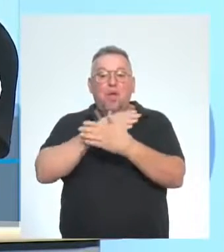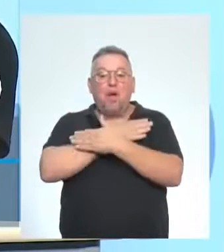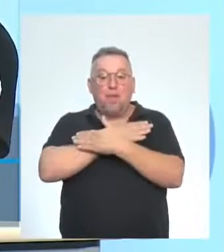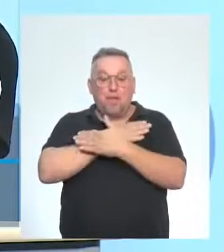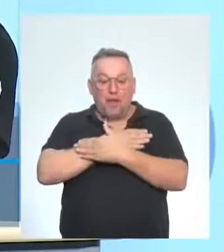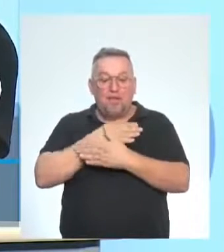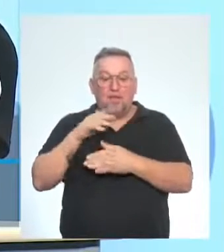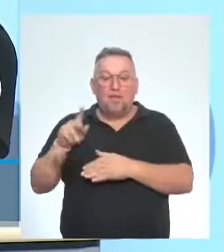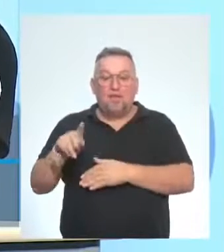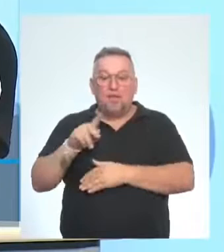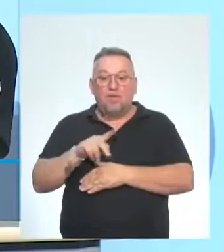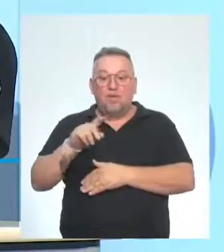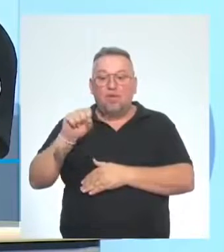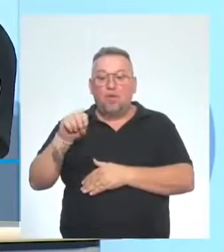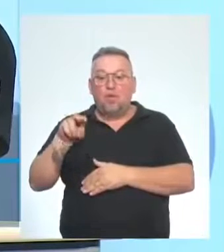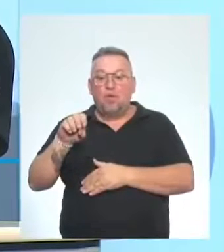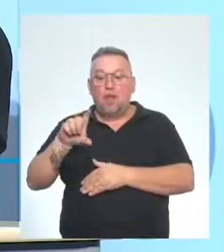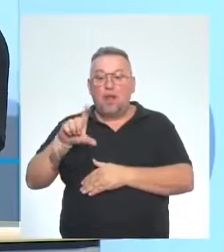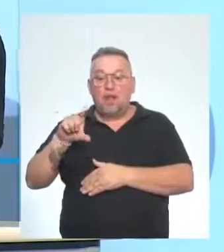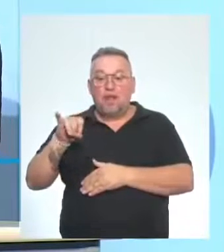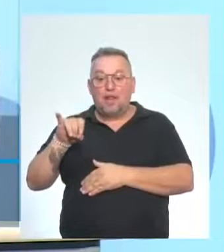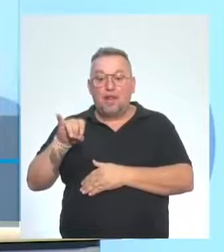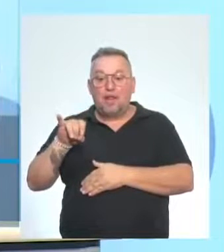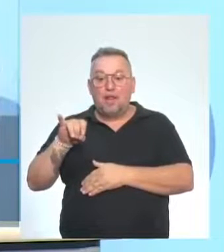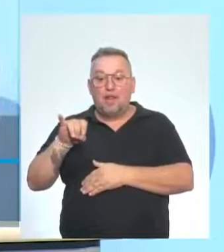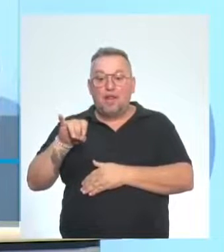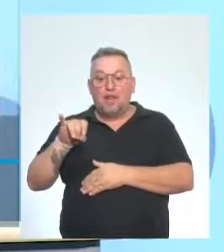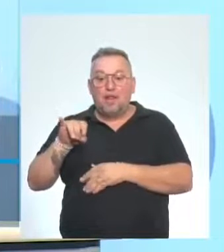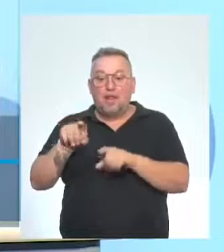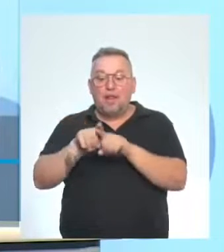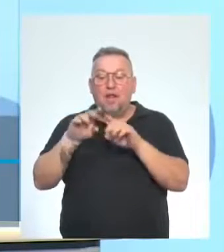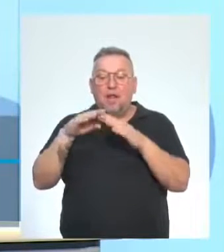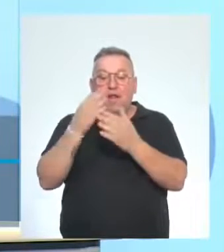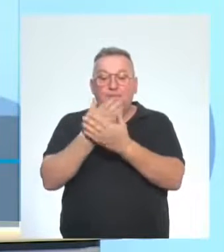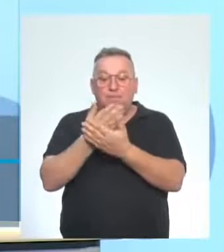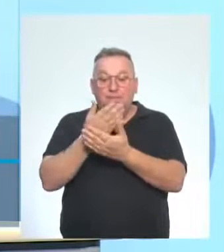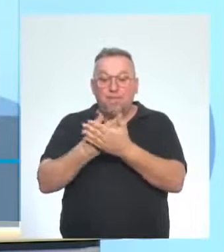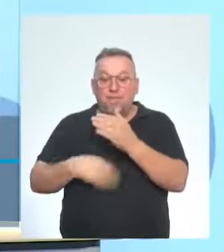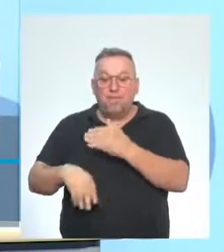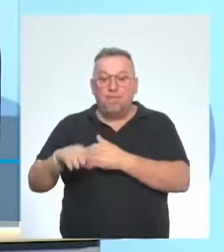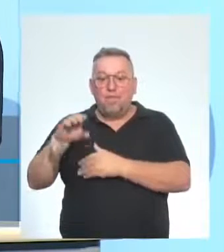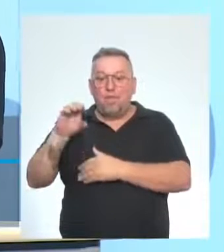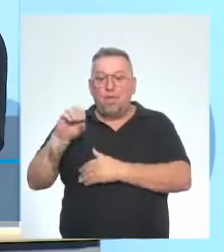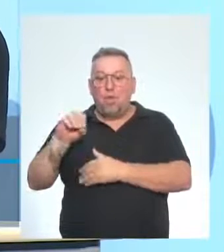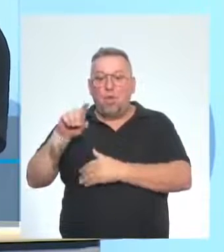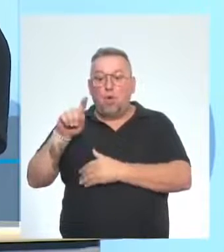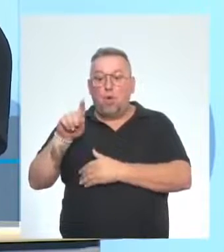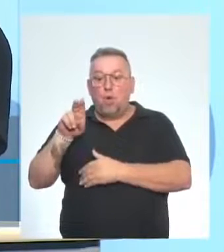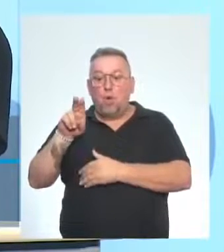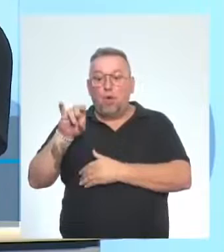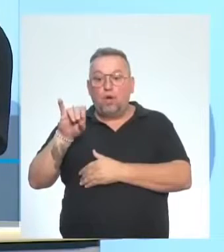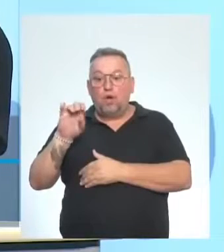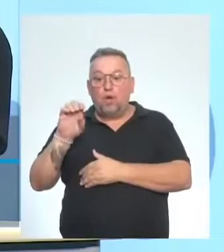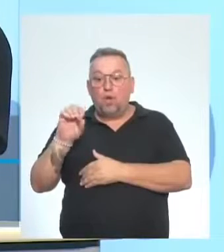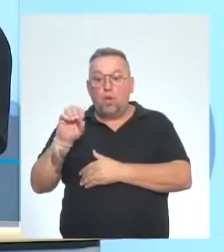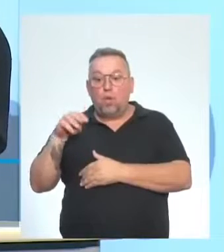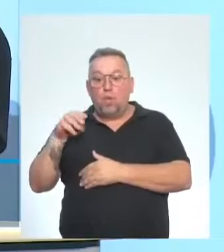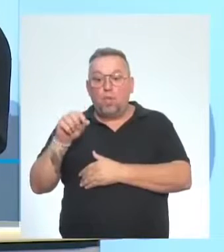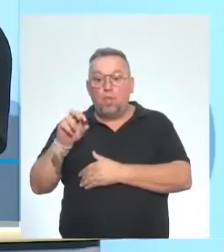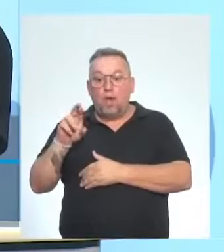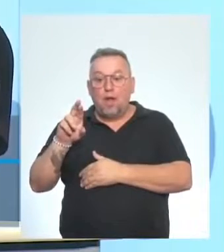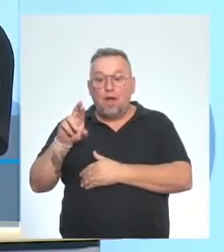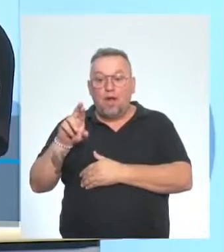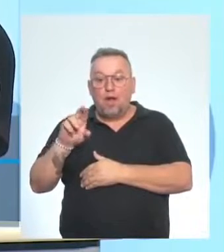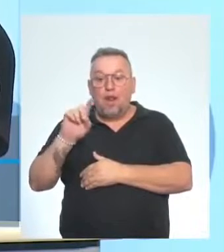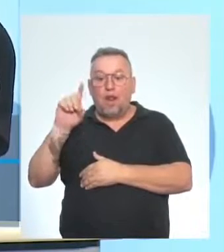bom dia para a professora Sueli, da escola Professor Oguiomar, acho que é isso.